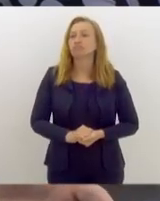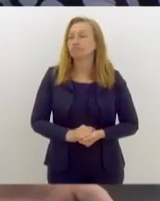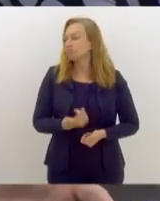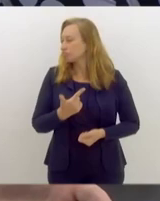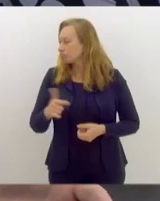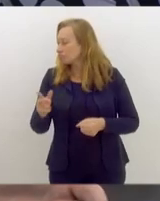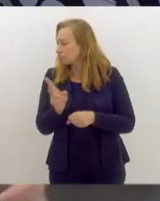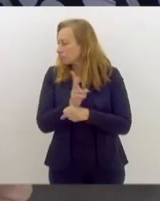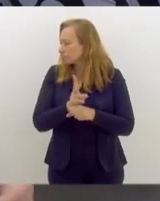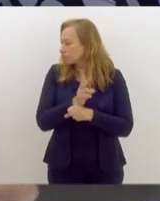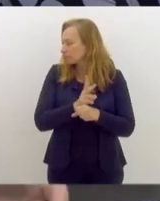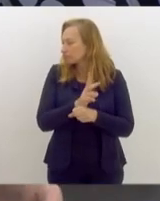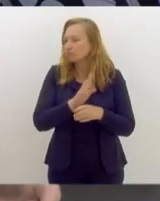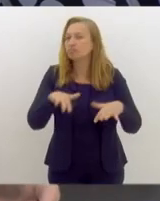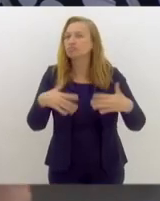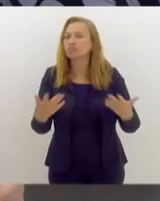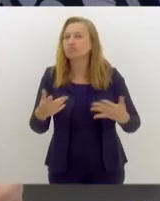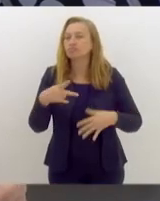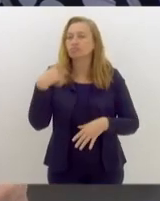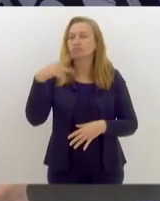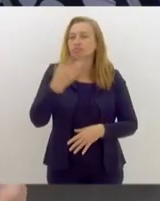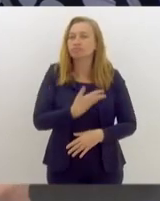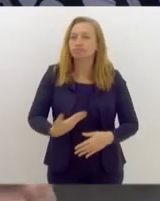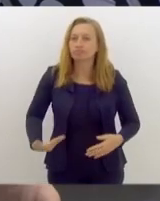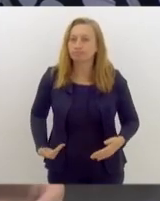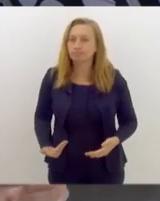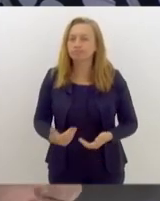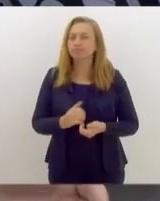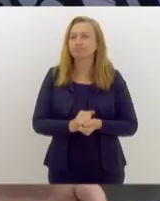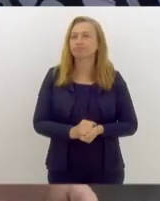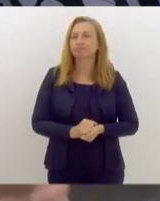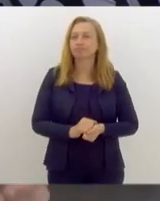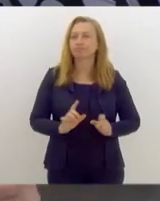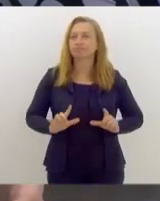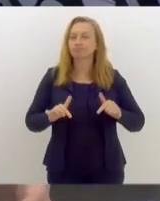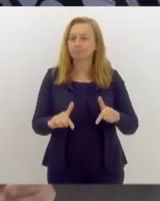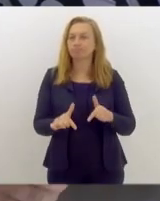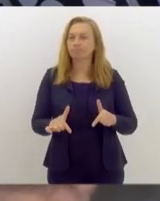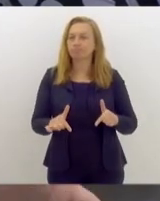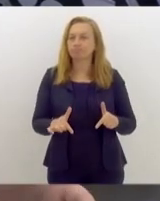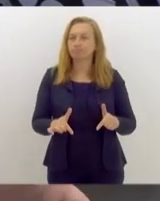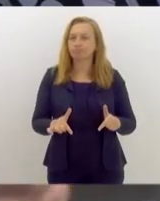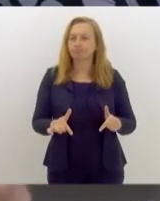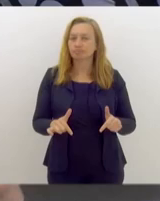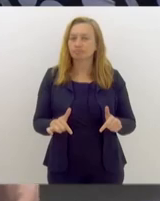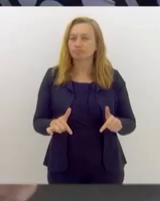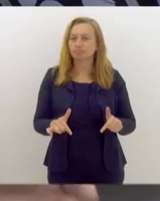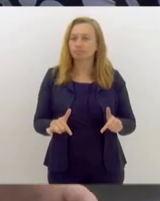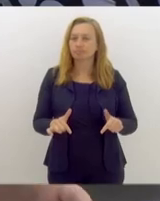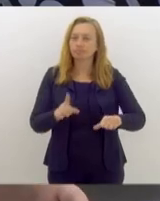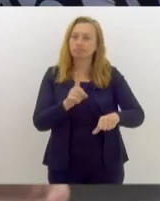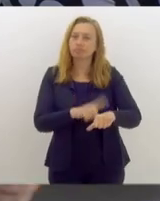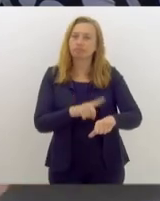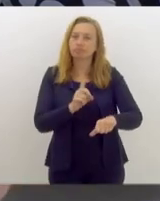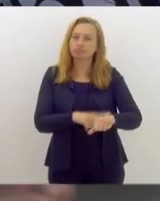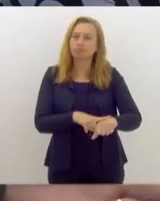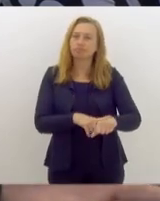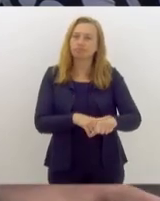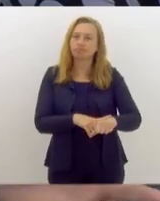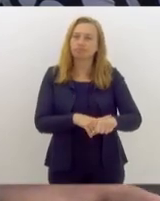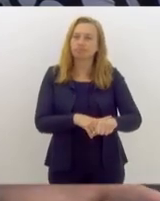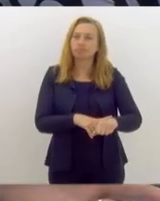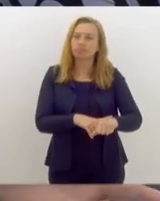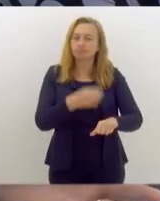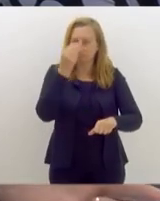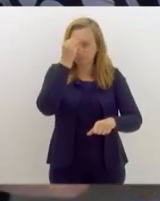procura. Qual é a política pública para lidar com esse quadro de desescolarização que continua marcando a